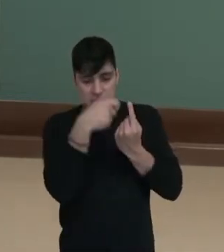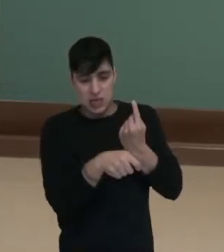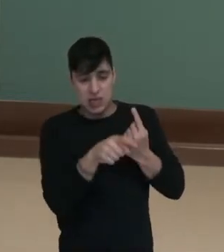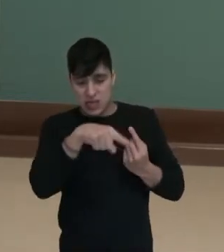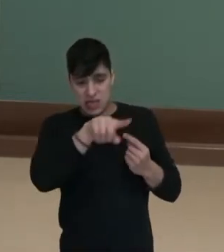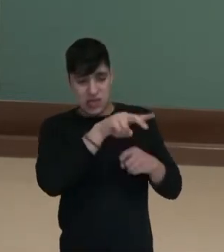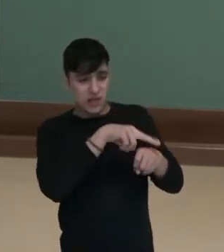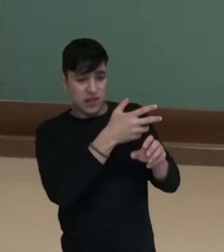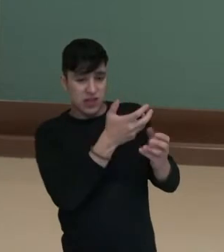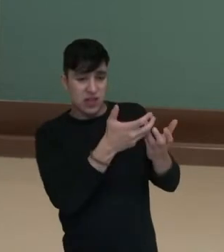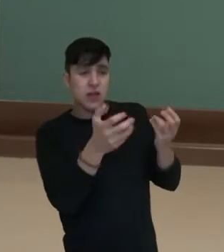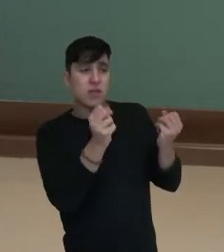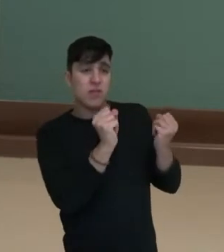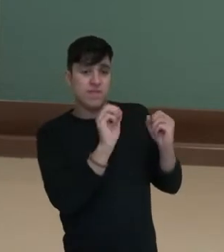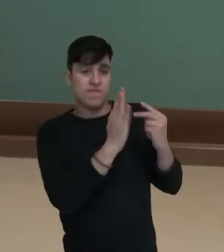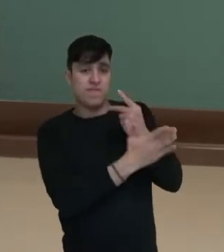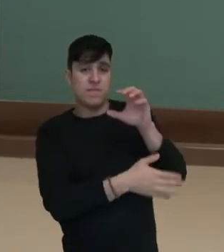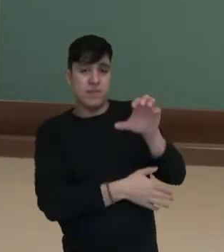vegetais poliploides.